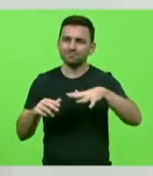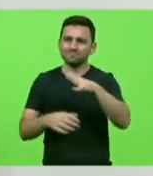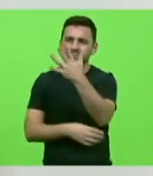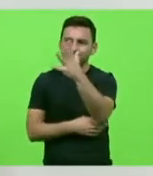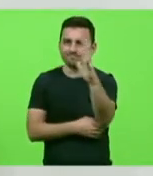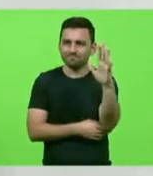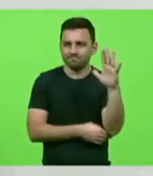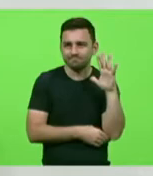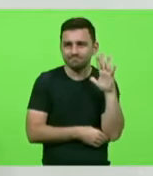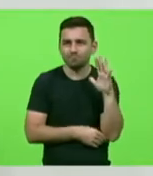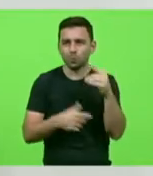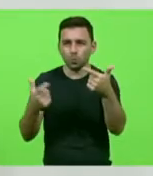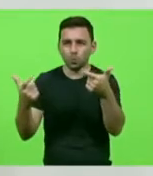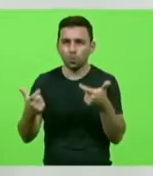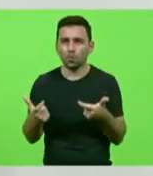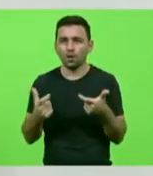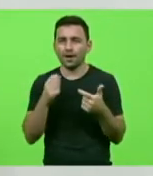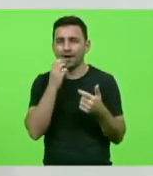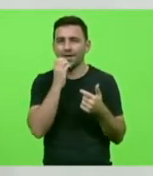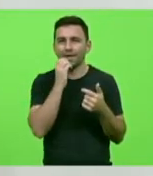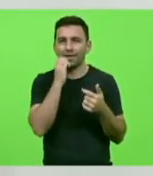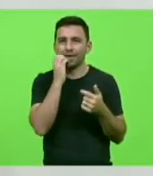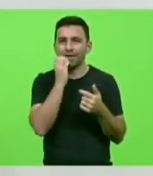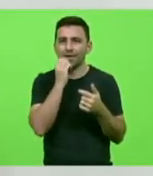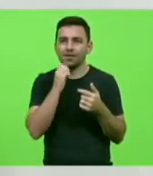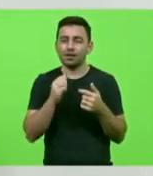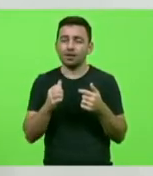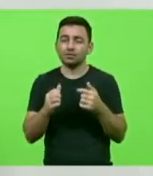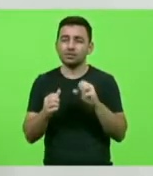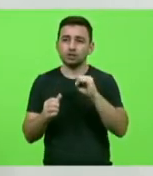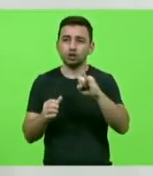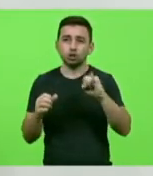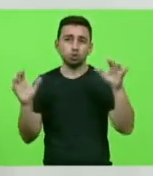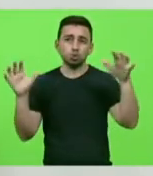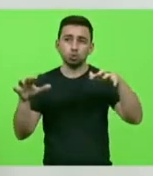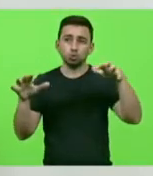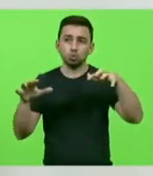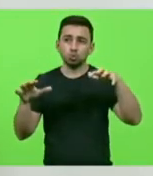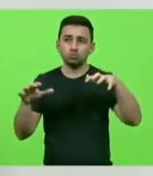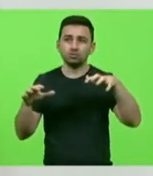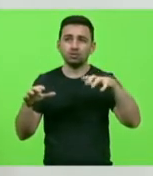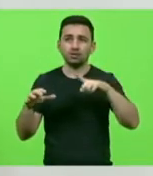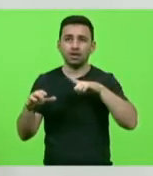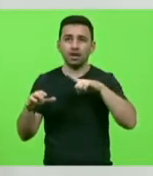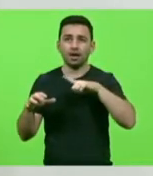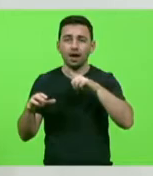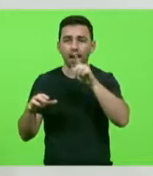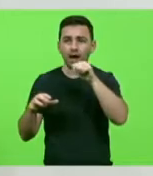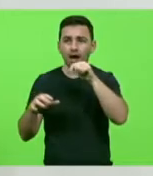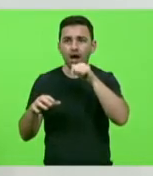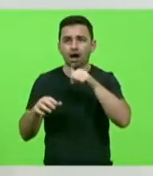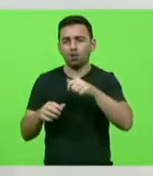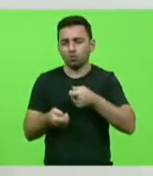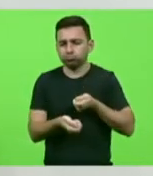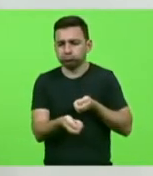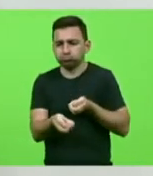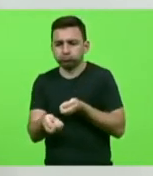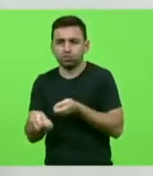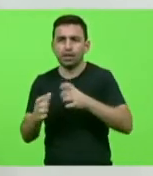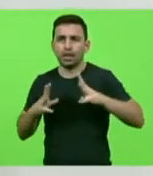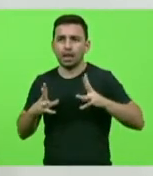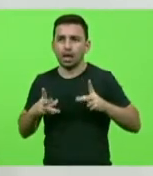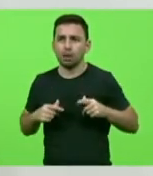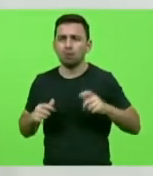está muito adequado, em época de enchente, você vai lá, passa um lava-jato e a vida continua. Então, essa foi a